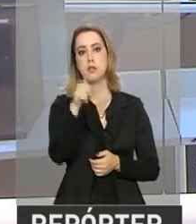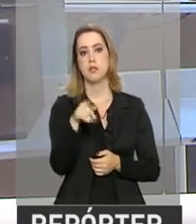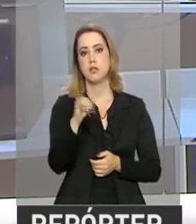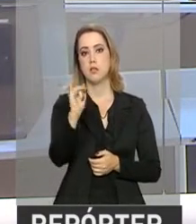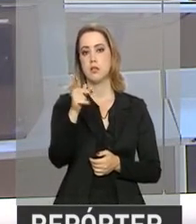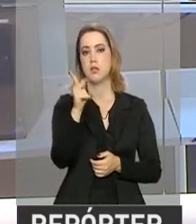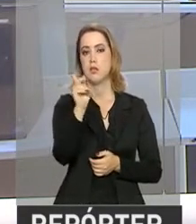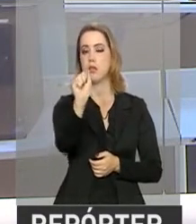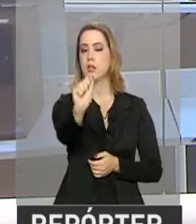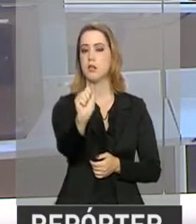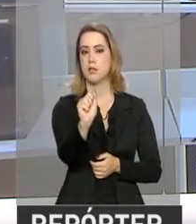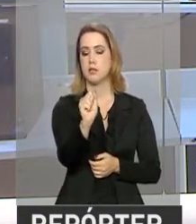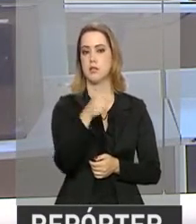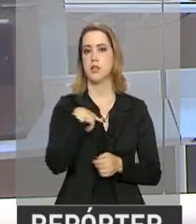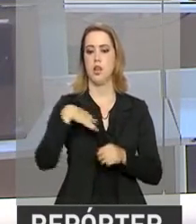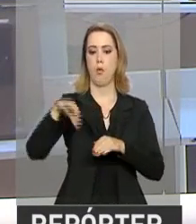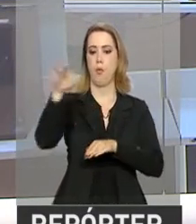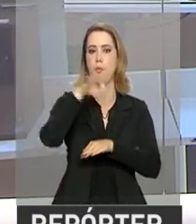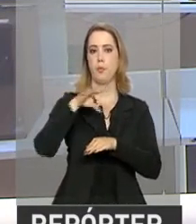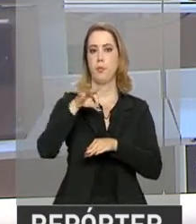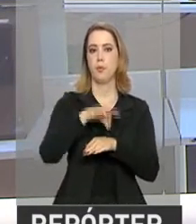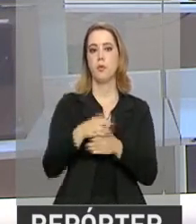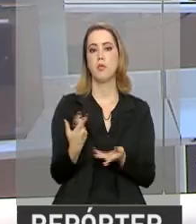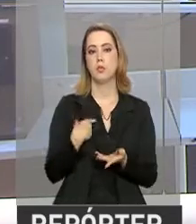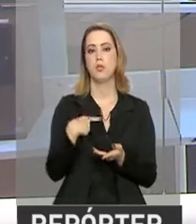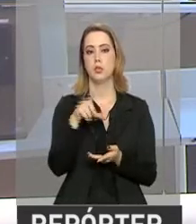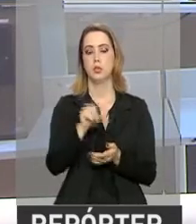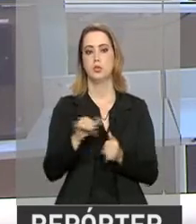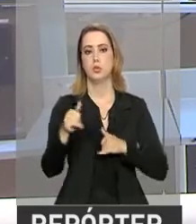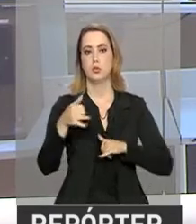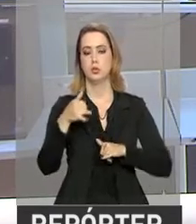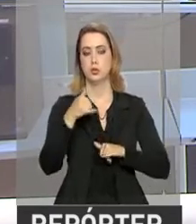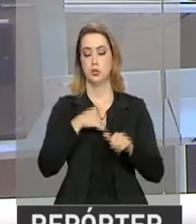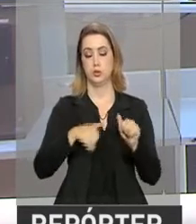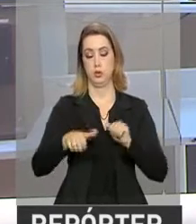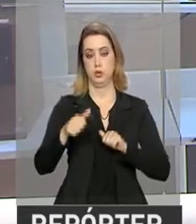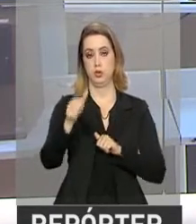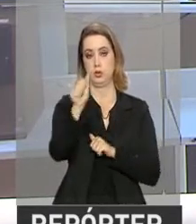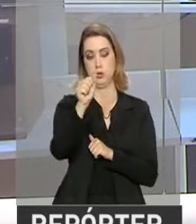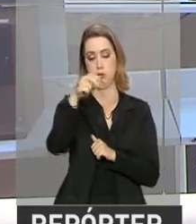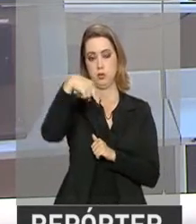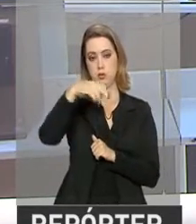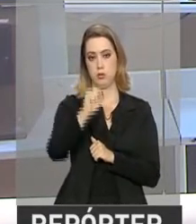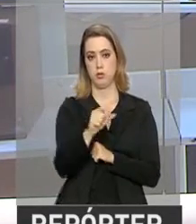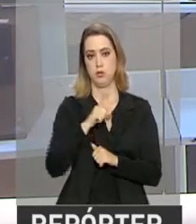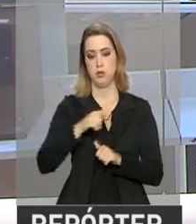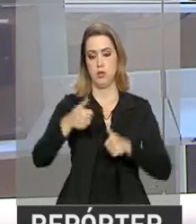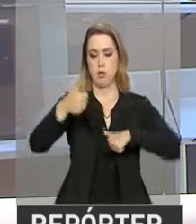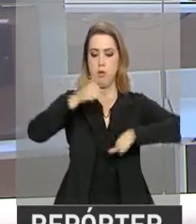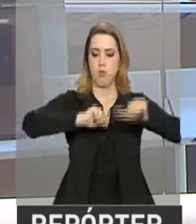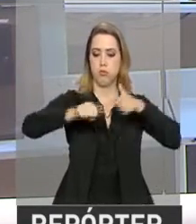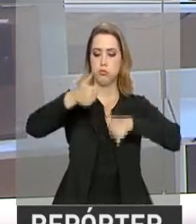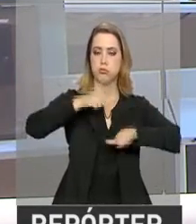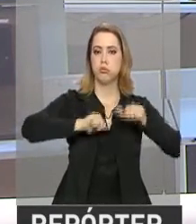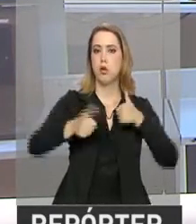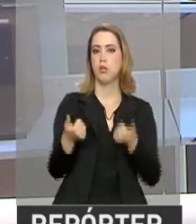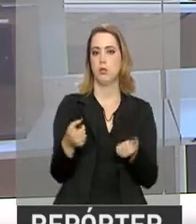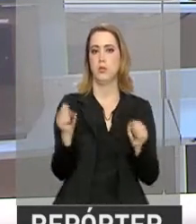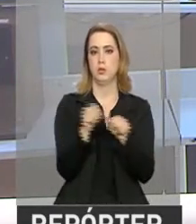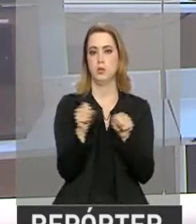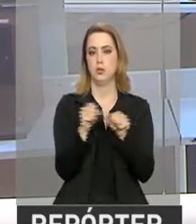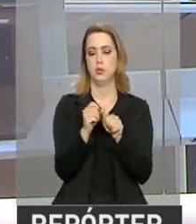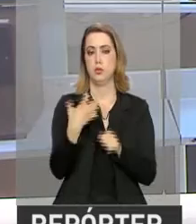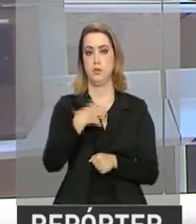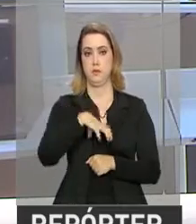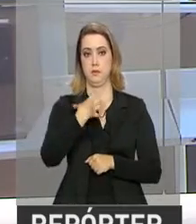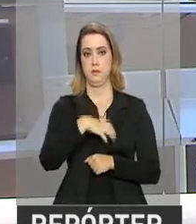Agência Nacional de Vigilância Sanitária. Com autorização, o produto será fabricado pelo Laboratório Público da Bahia e distribuído para todo o país